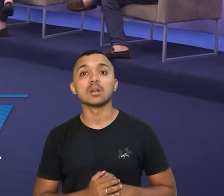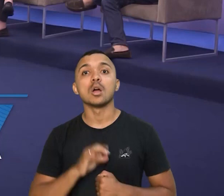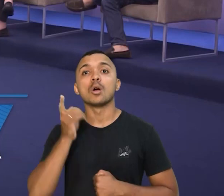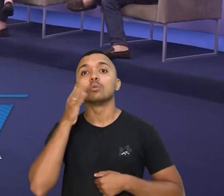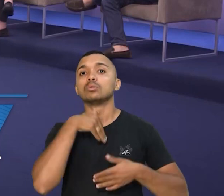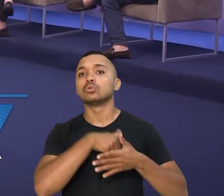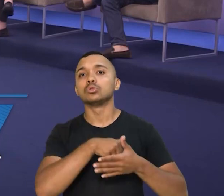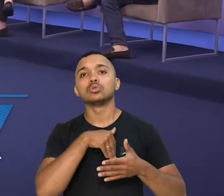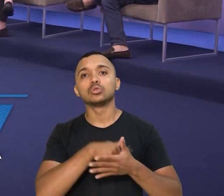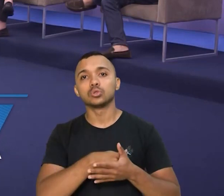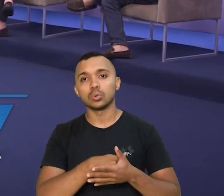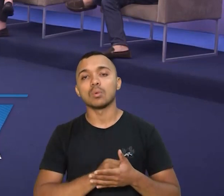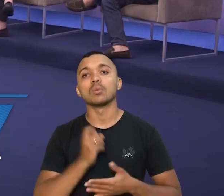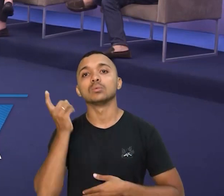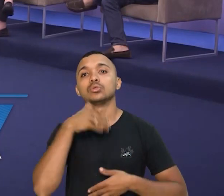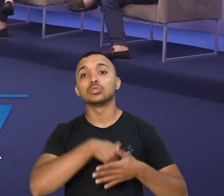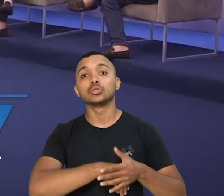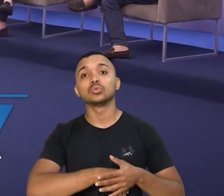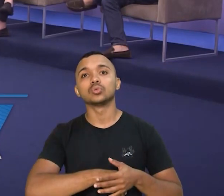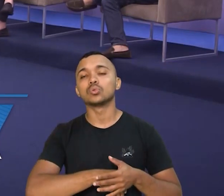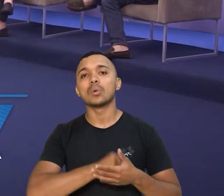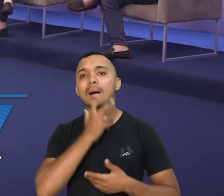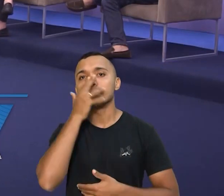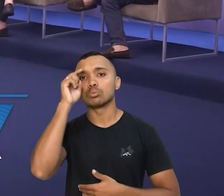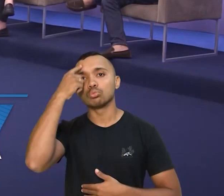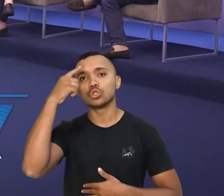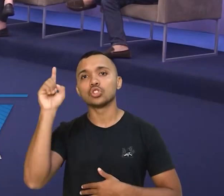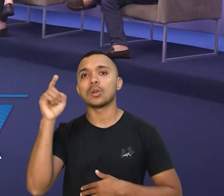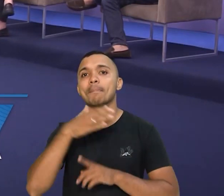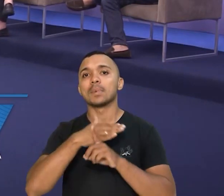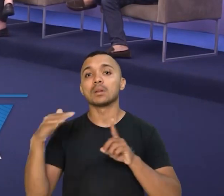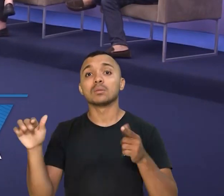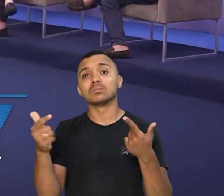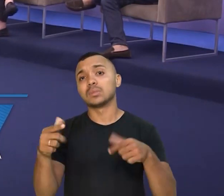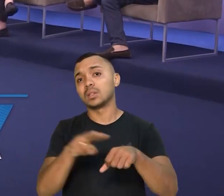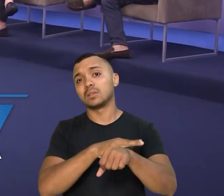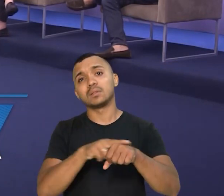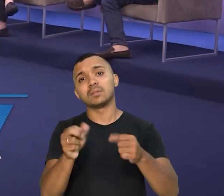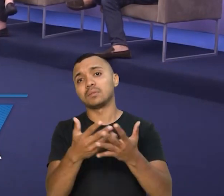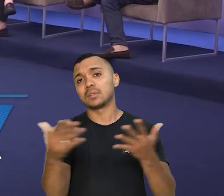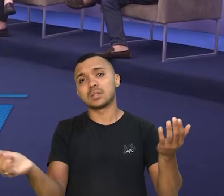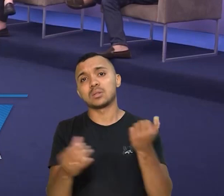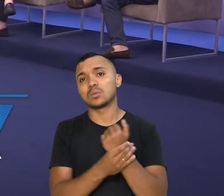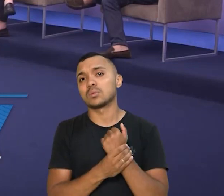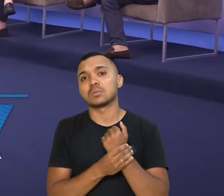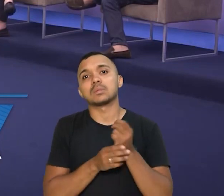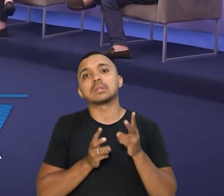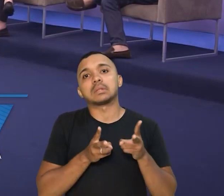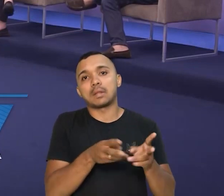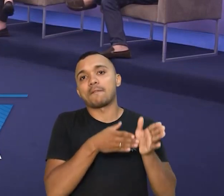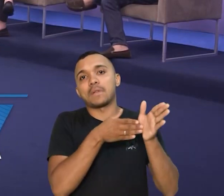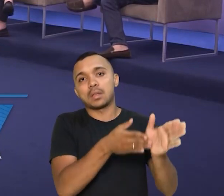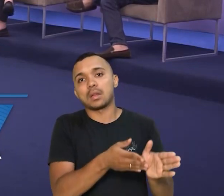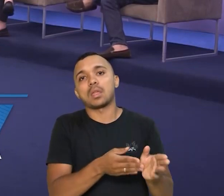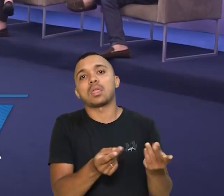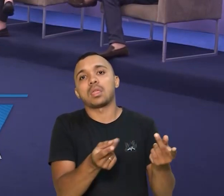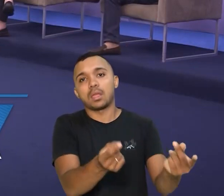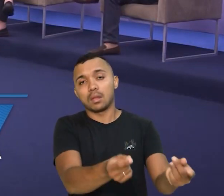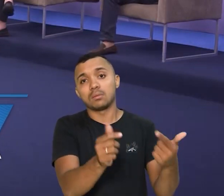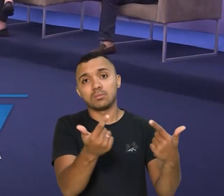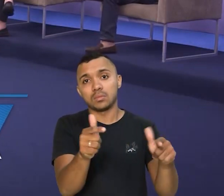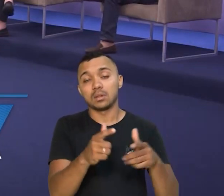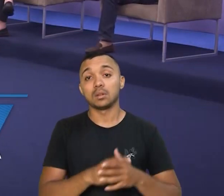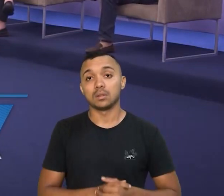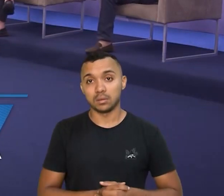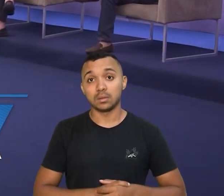meio, um jogo a cada um dia e meio. As pessoas não tem gramado que aguente. As pessoas têm que entender que a grama é um ser vivo.